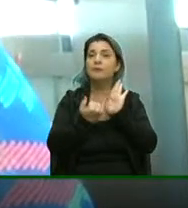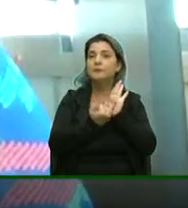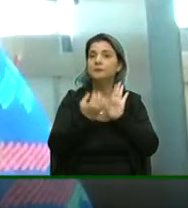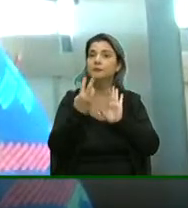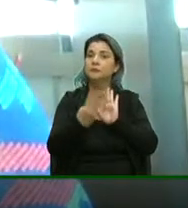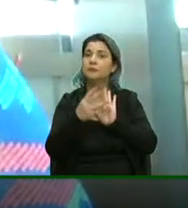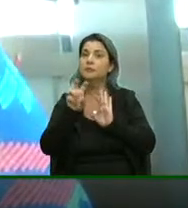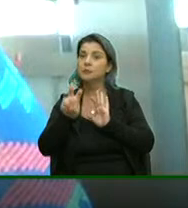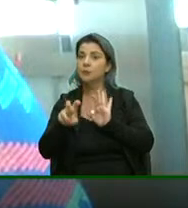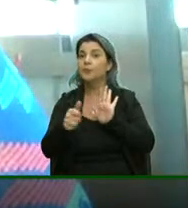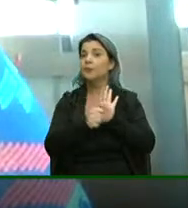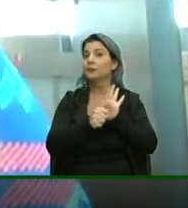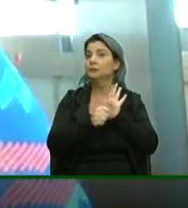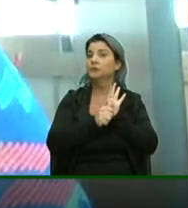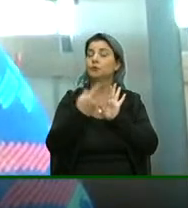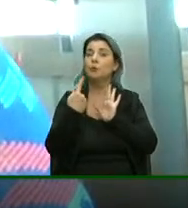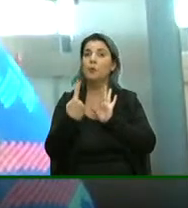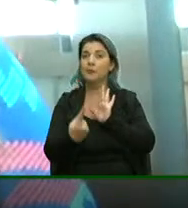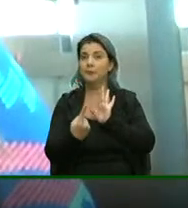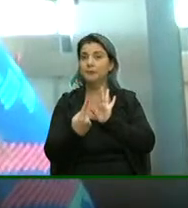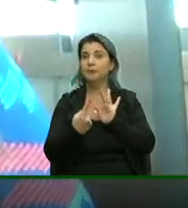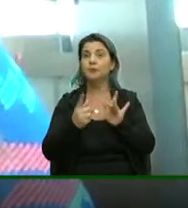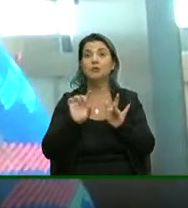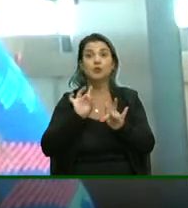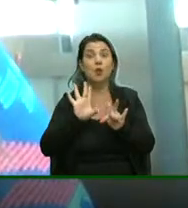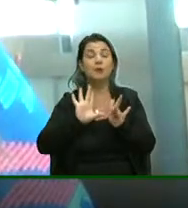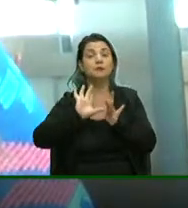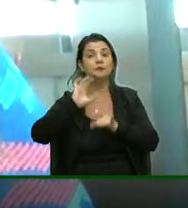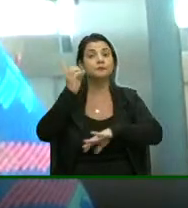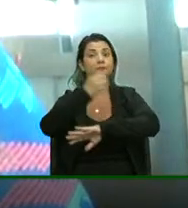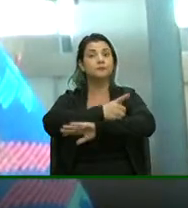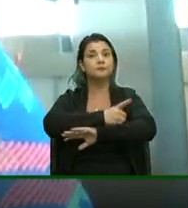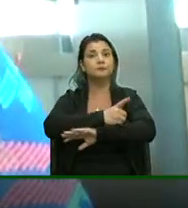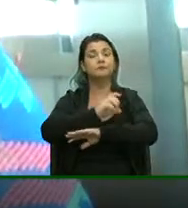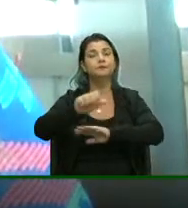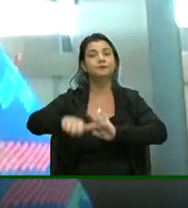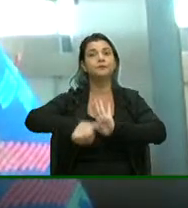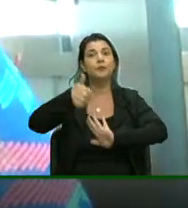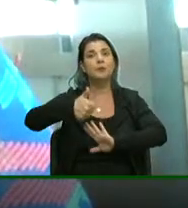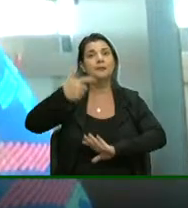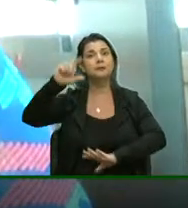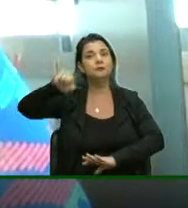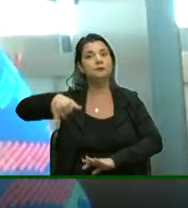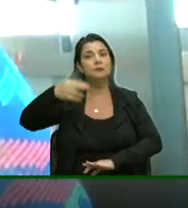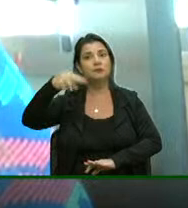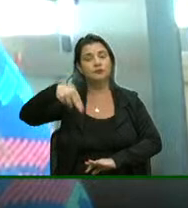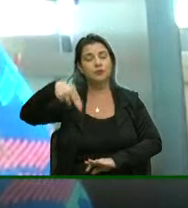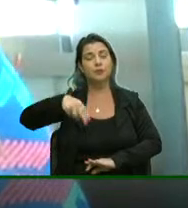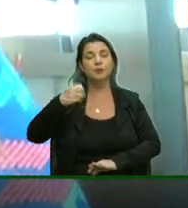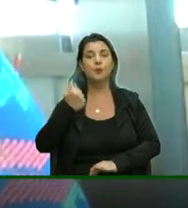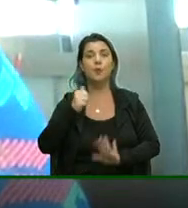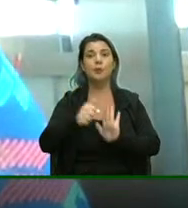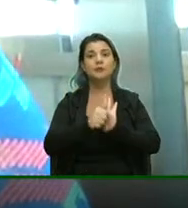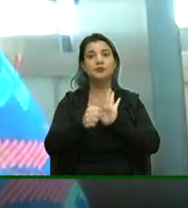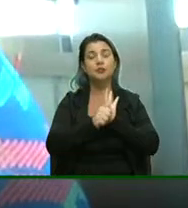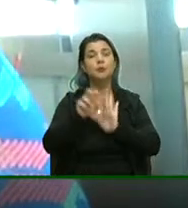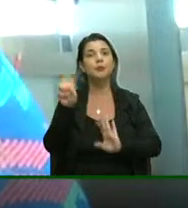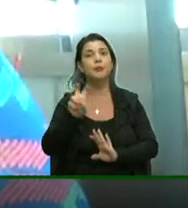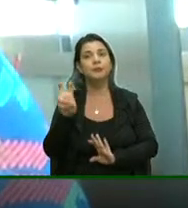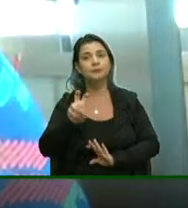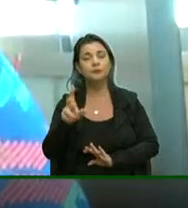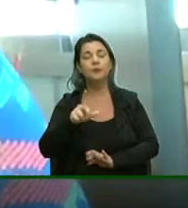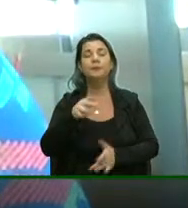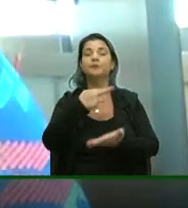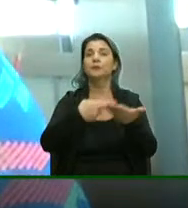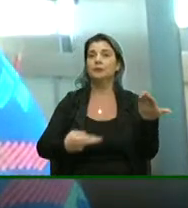1º, que terão vigência a contar de 1º de janeiro. Quinto, o artigo 4 passa a ter a seguinte redação. Os incisos 2